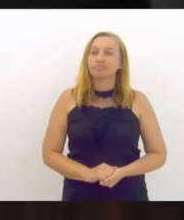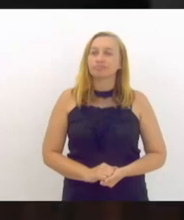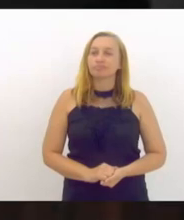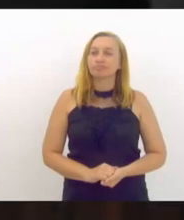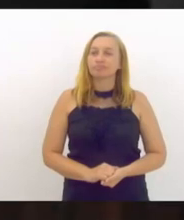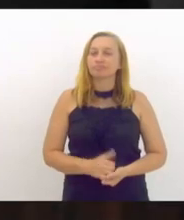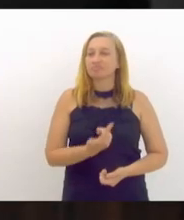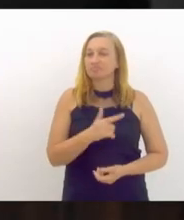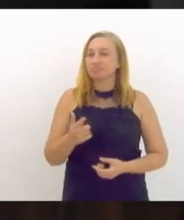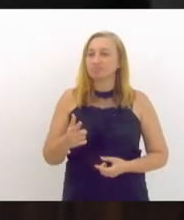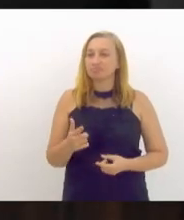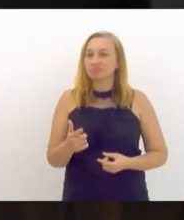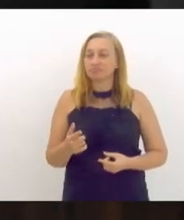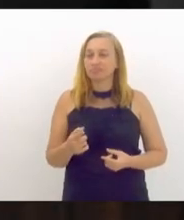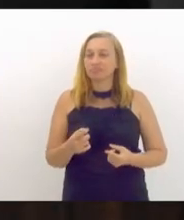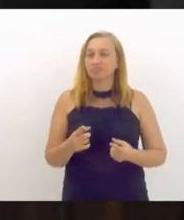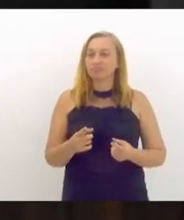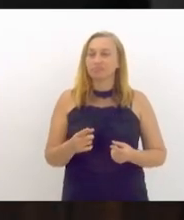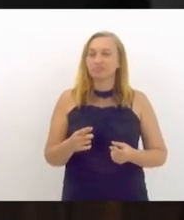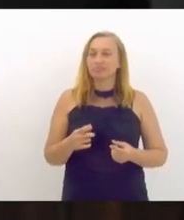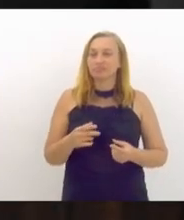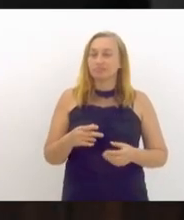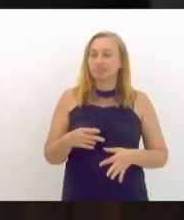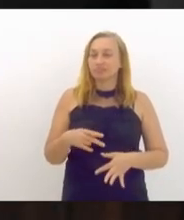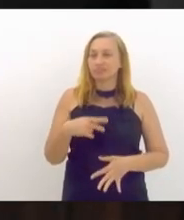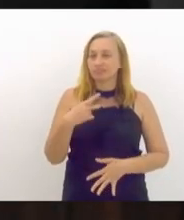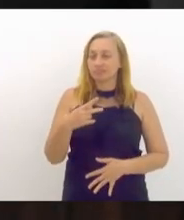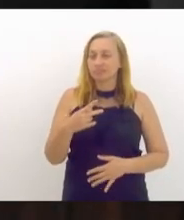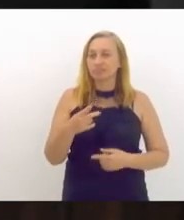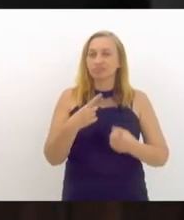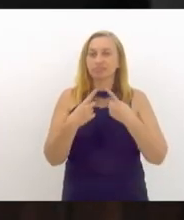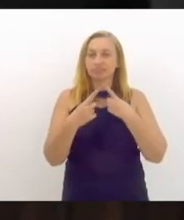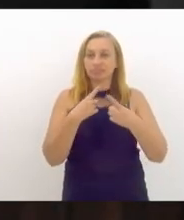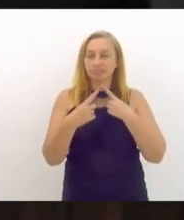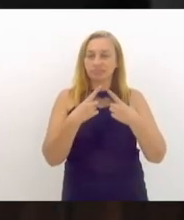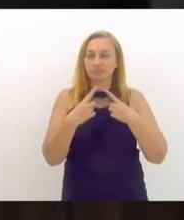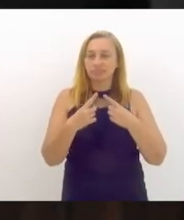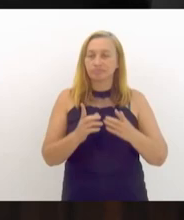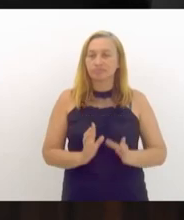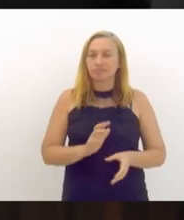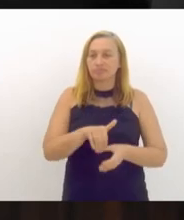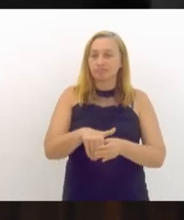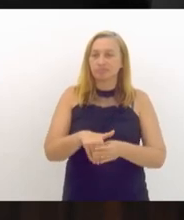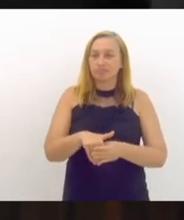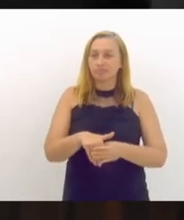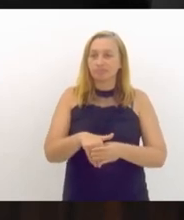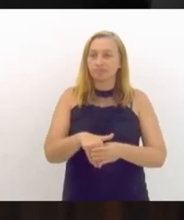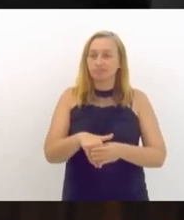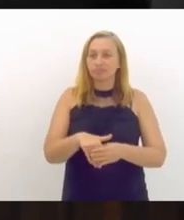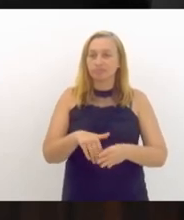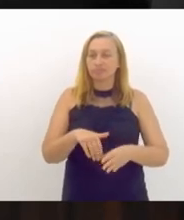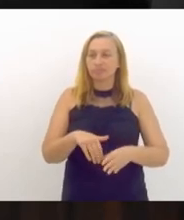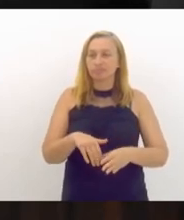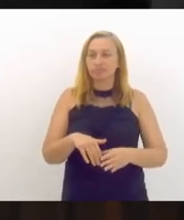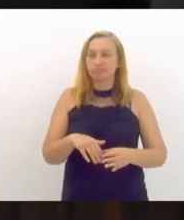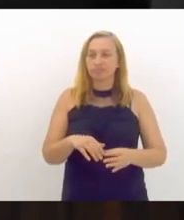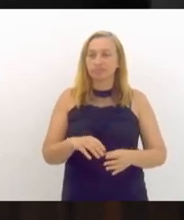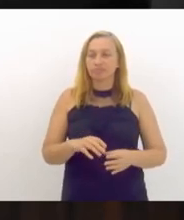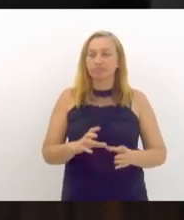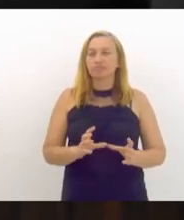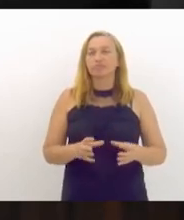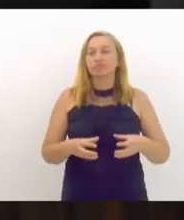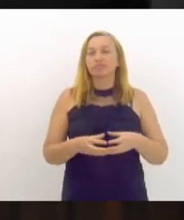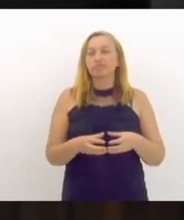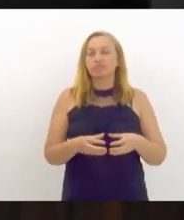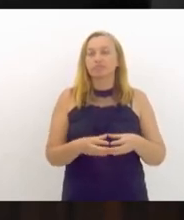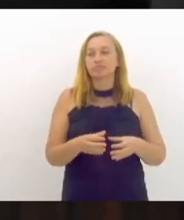Não havendo mais oradores inscritos para discutir, em votação, o parecer da Comissão